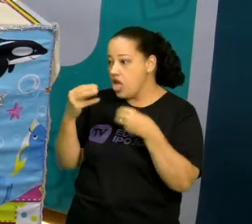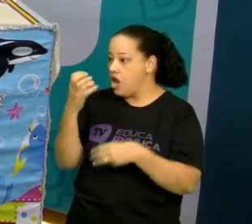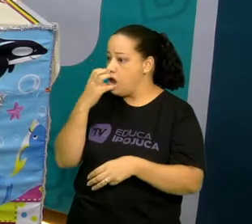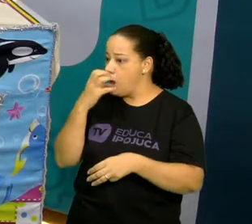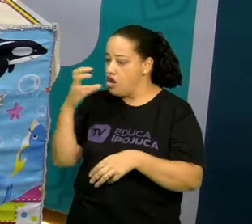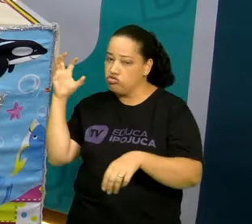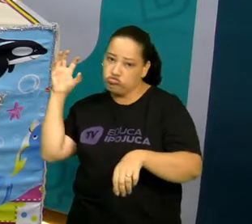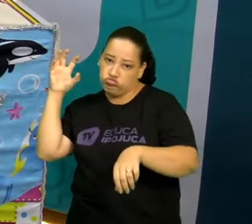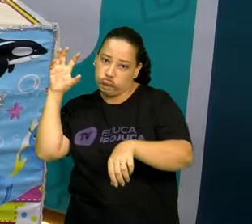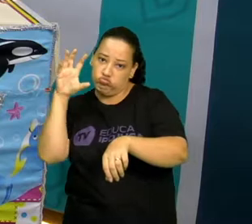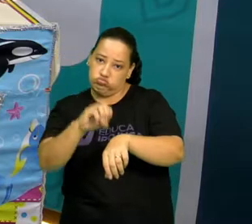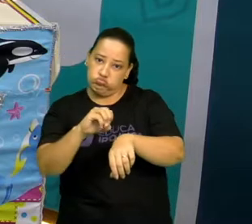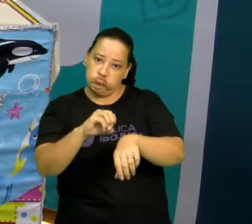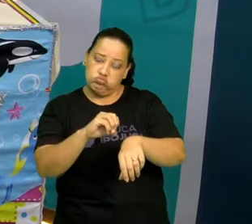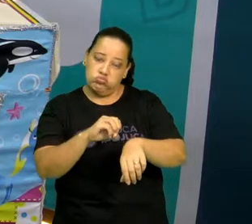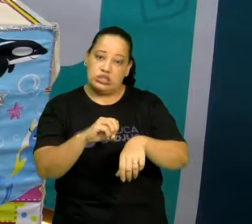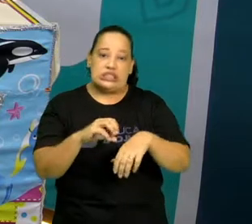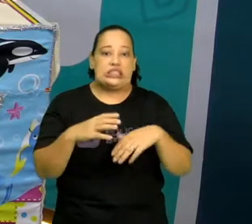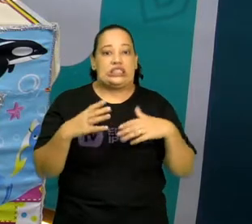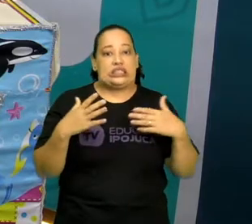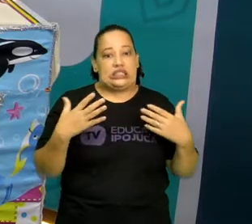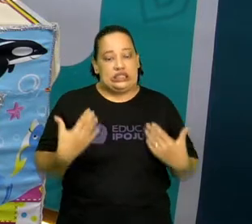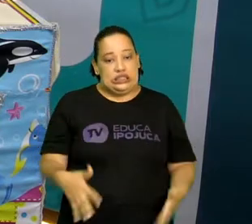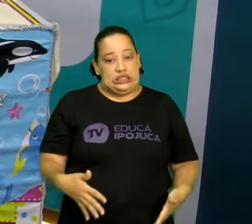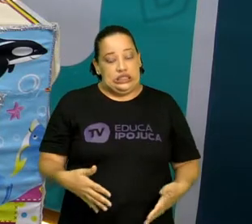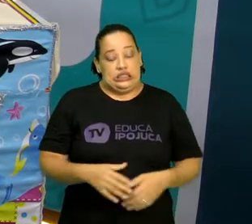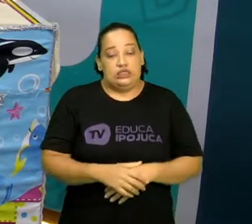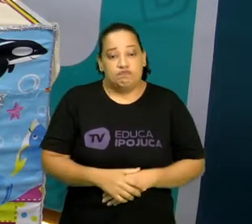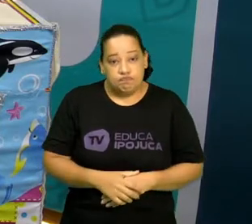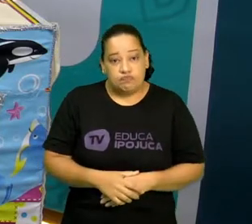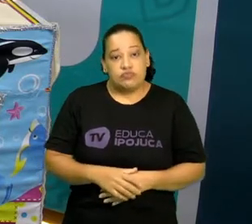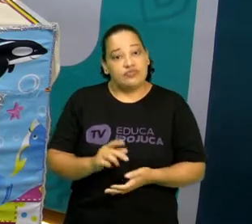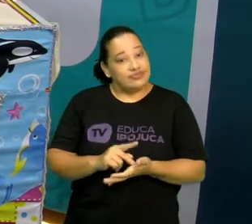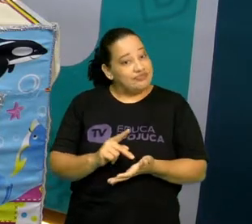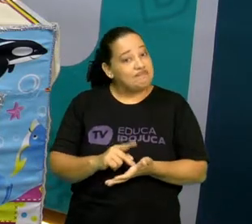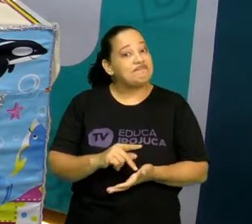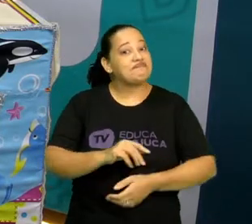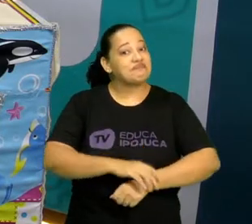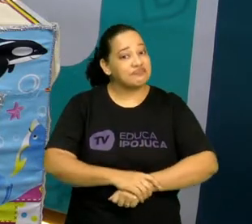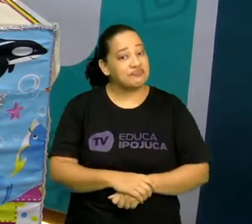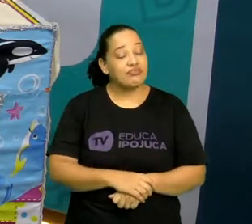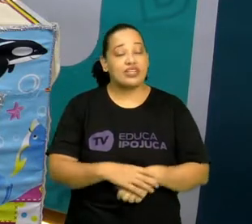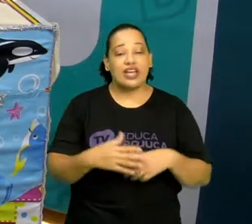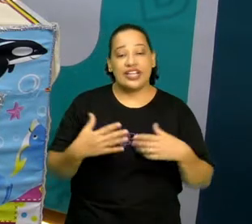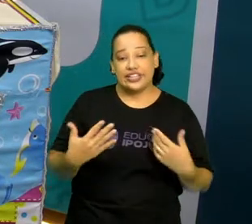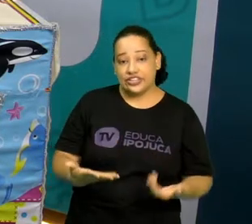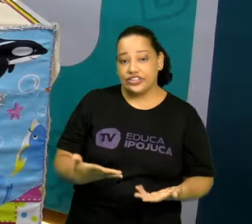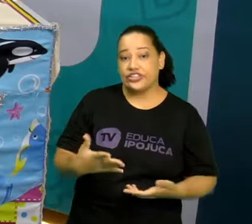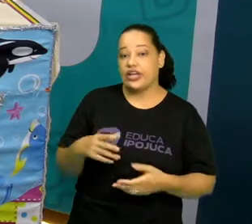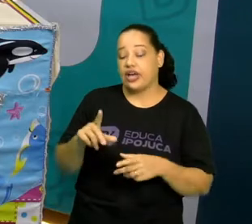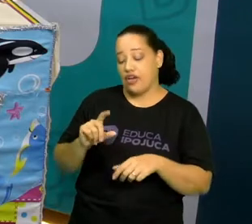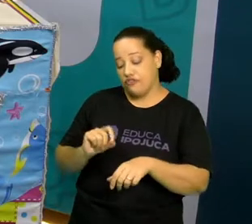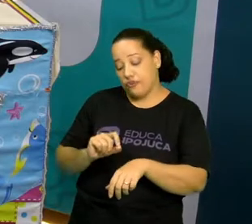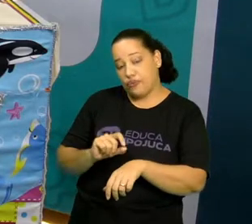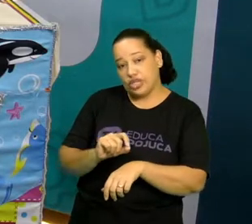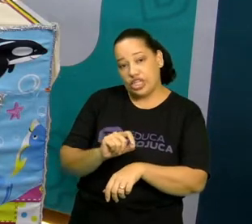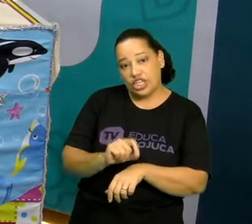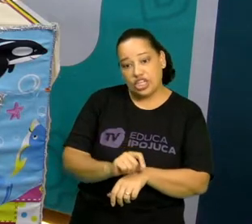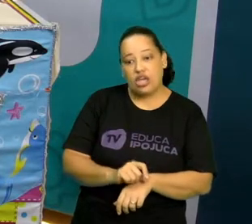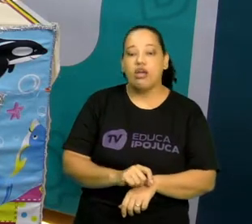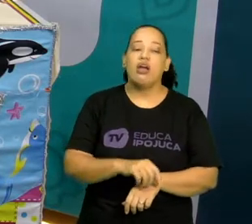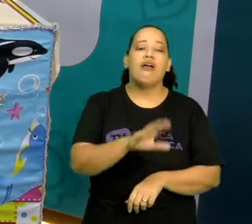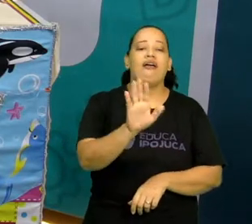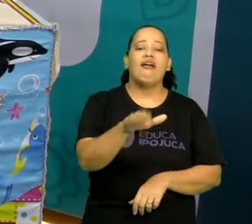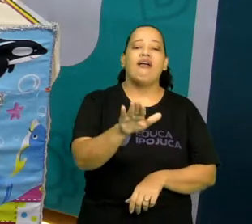é verdade. Não é verdade? É. Aí a formiguinha vai novamente tentar falar com o